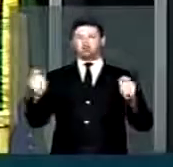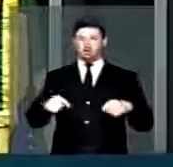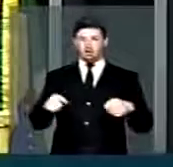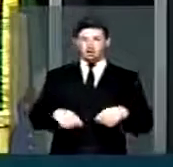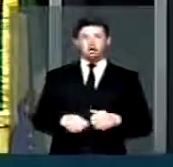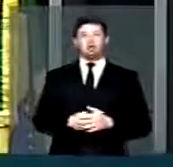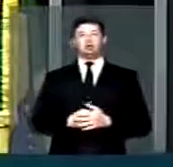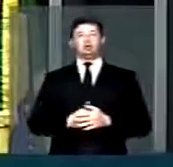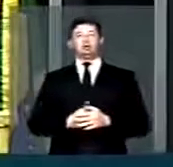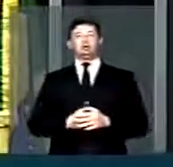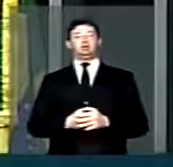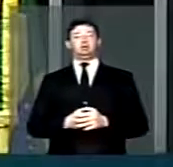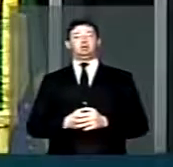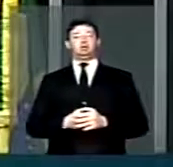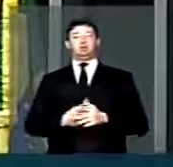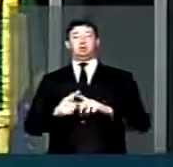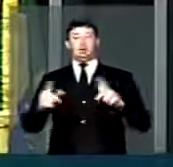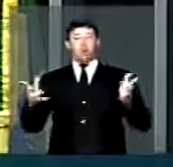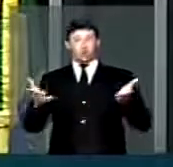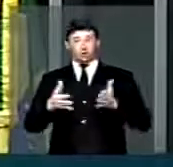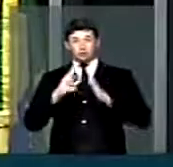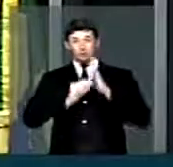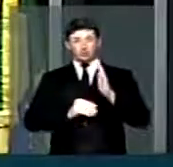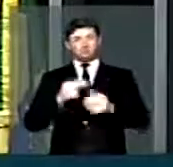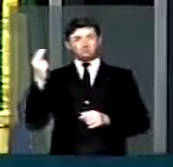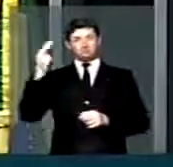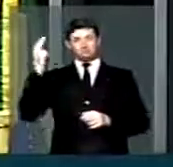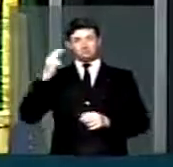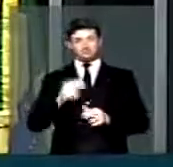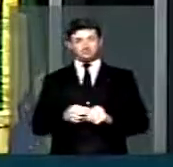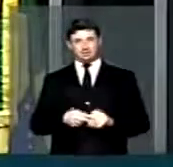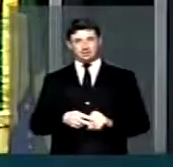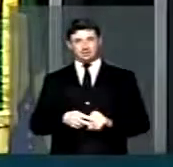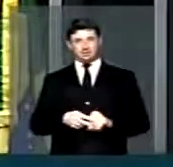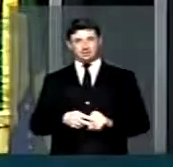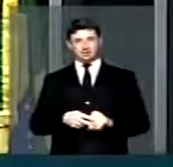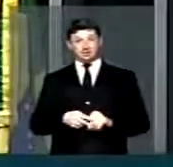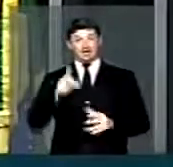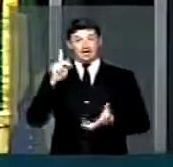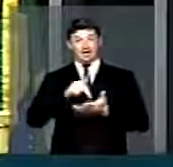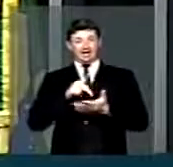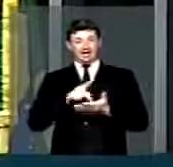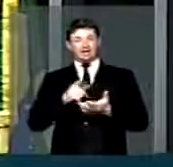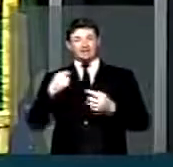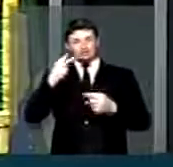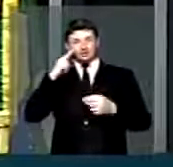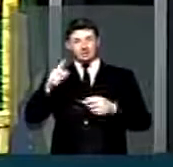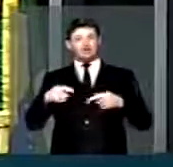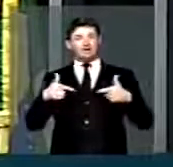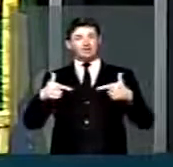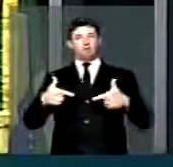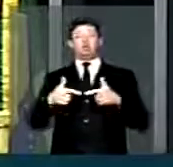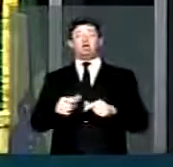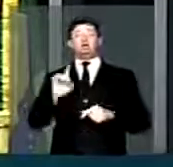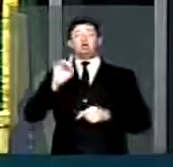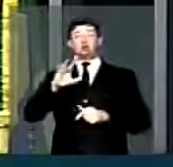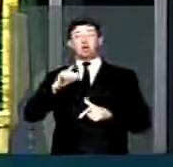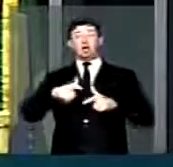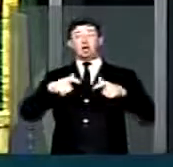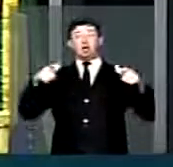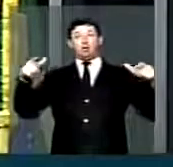crescer mais. Mas não com o atual modelo. Tem que enfrentar a realidade nua e crua. Só se cresce